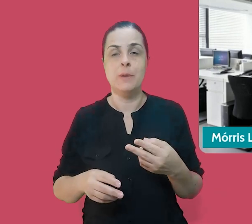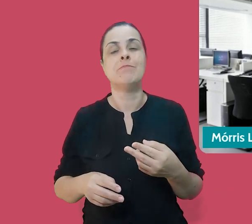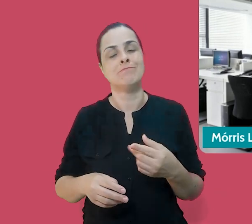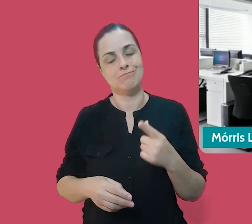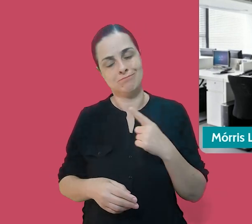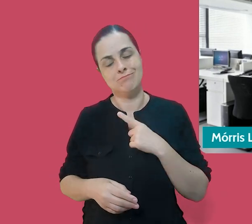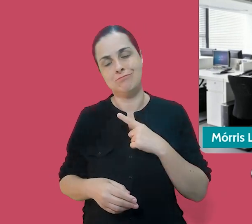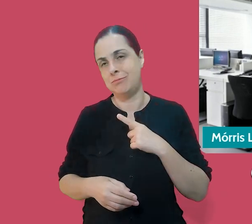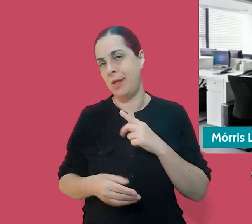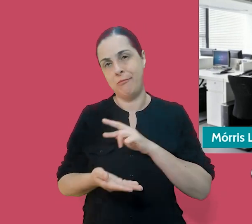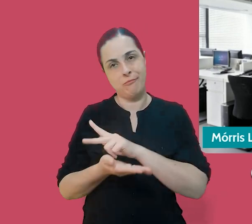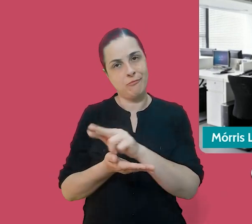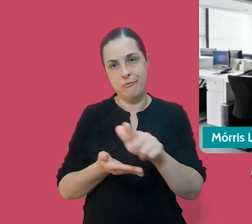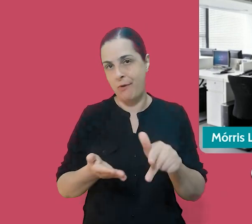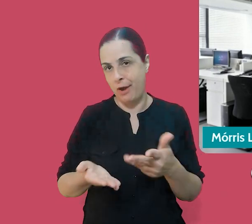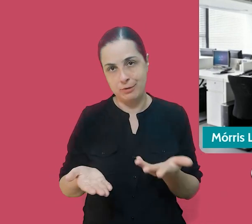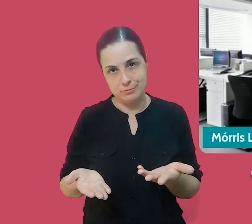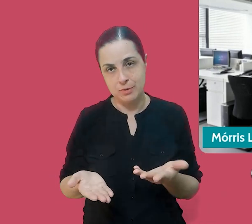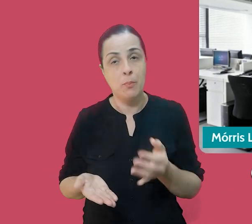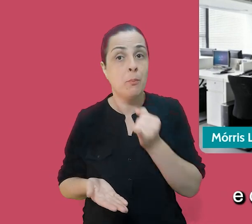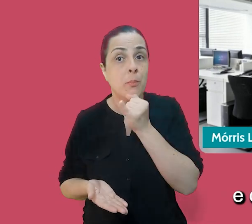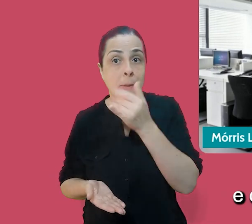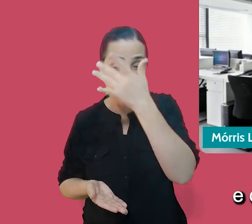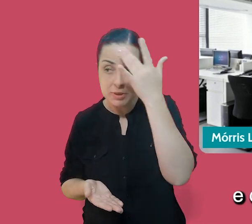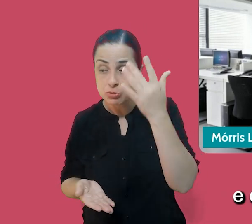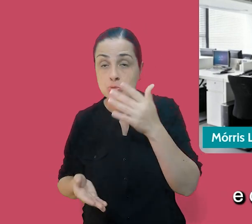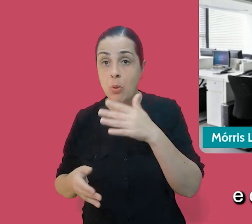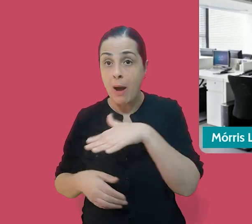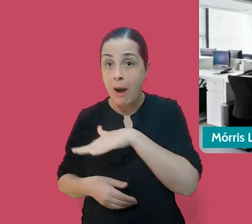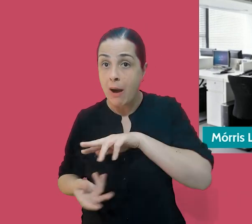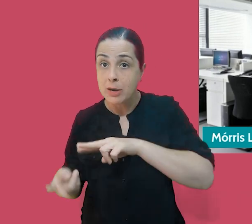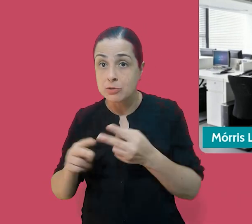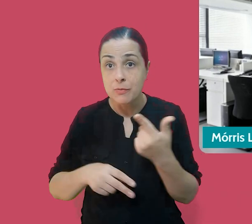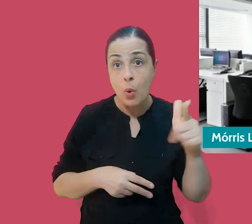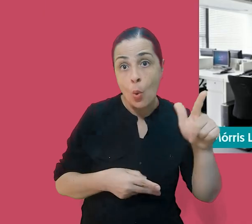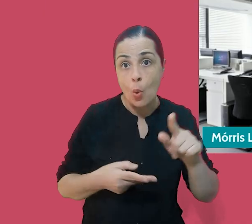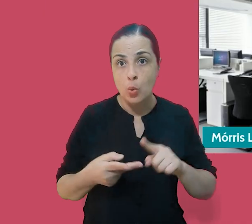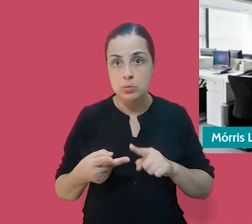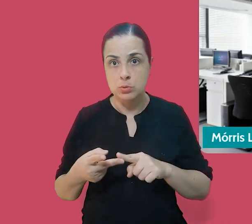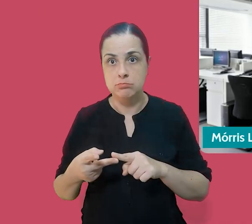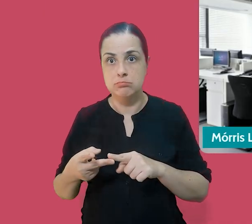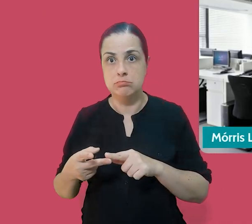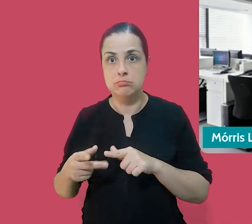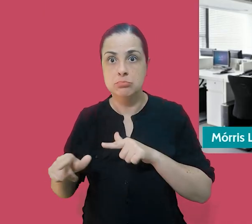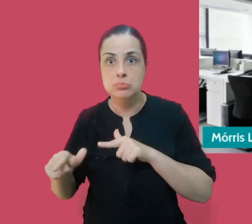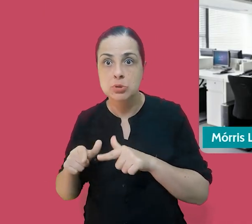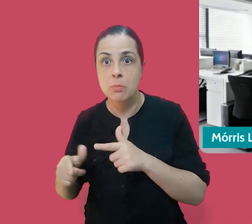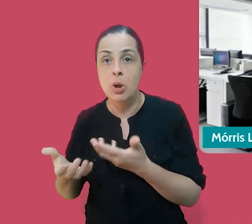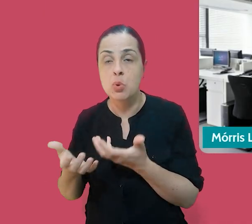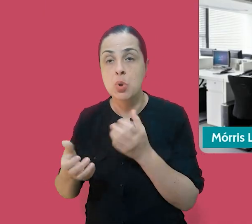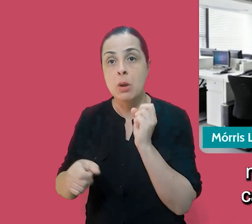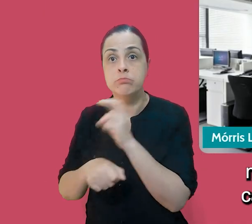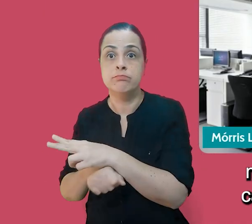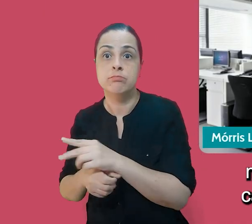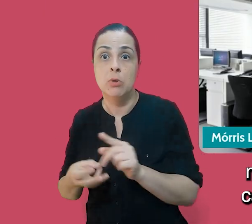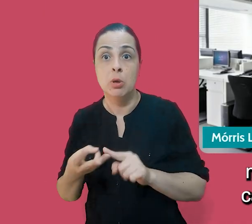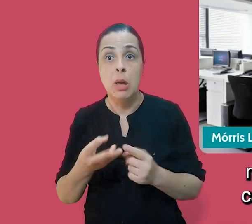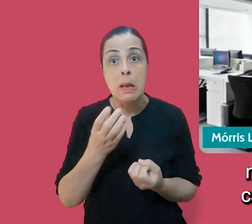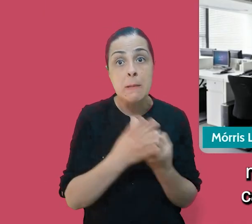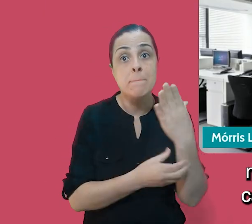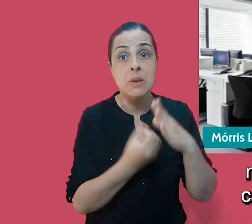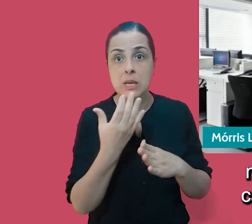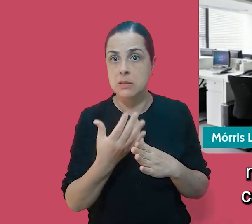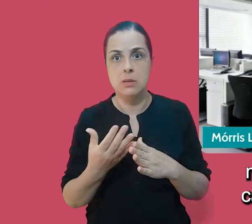né? Quem está em transição, quem ainda está buscando seu emprego e quem já está empreendendo. A gente tenta ajudar esses diferentes perfis, mas